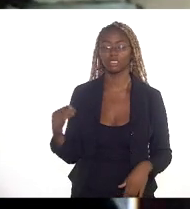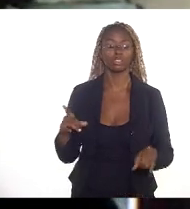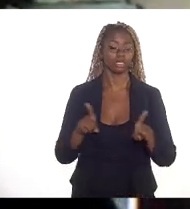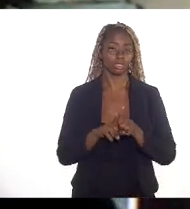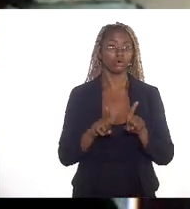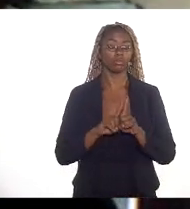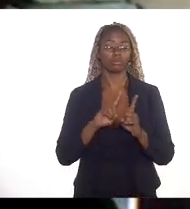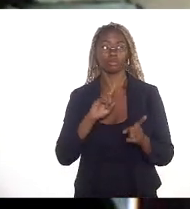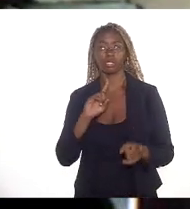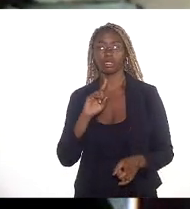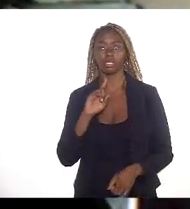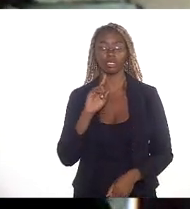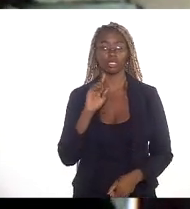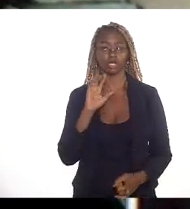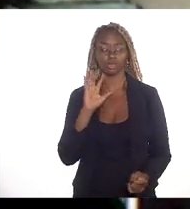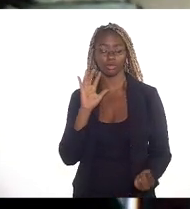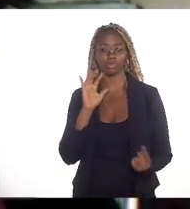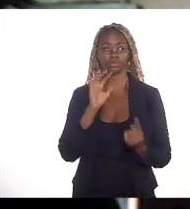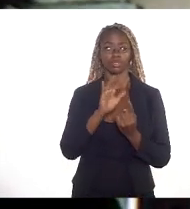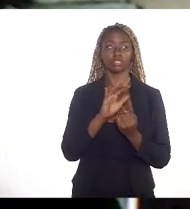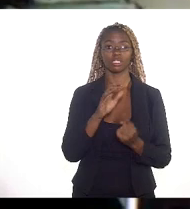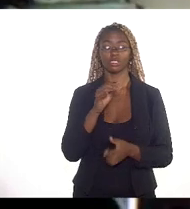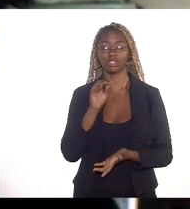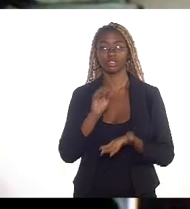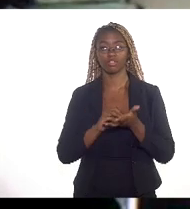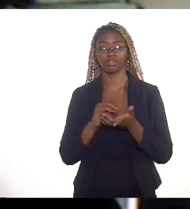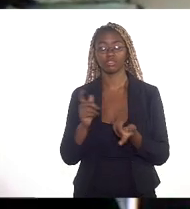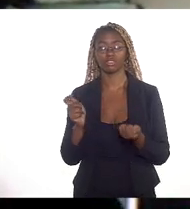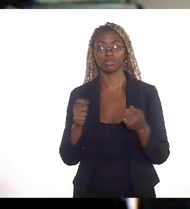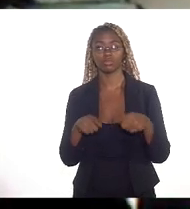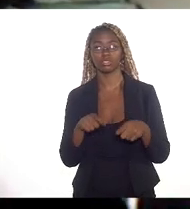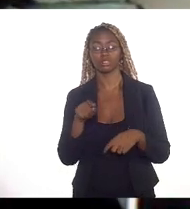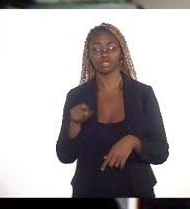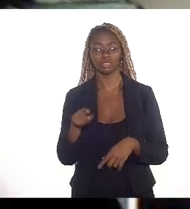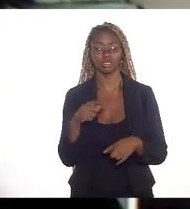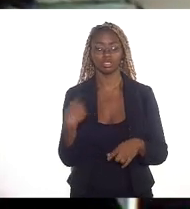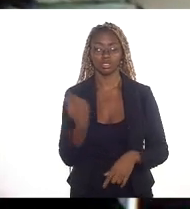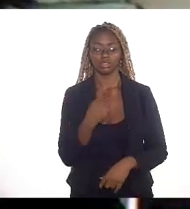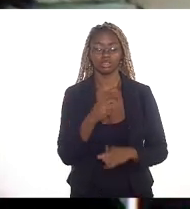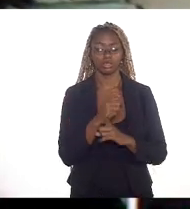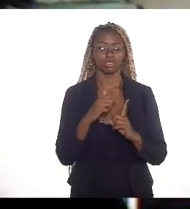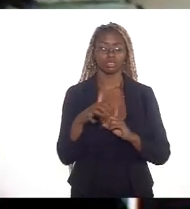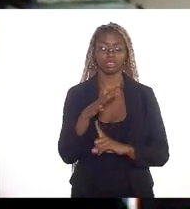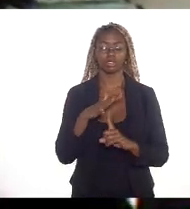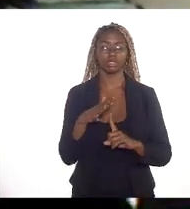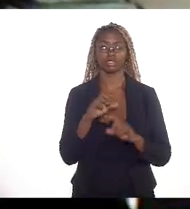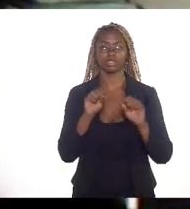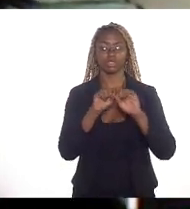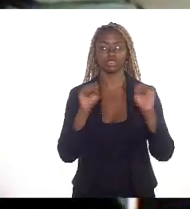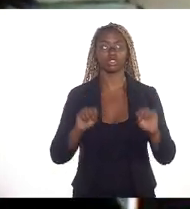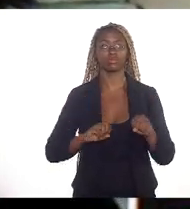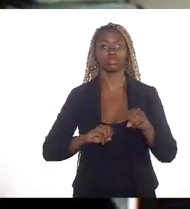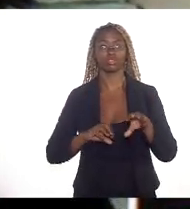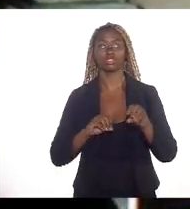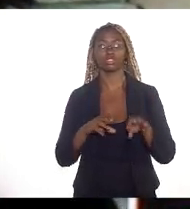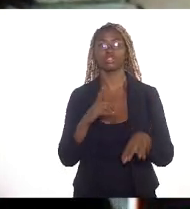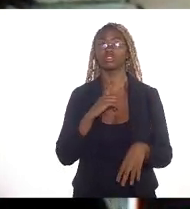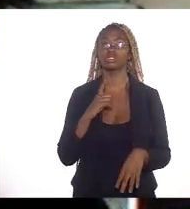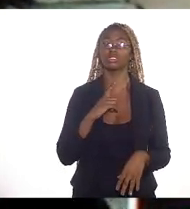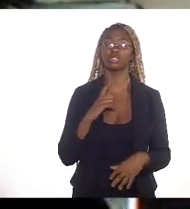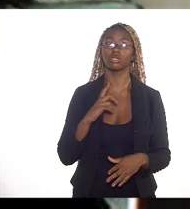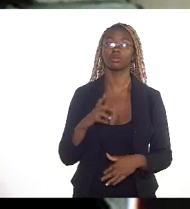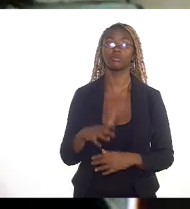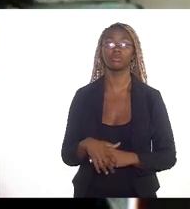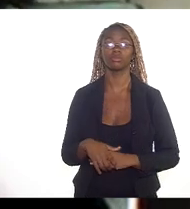reflexo dessa incapacidade que a nossa sociedade, o nosso sistema educacional tem tido para manter,